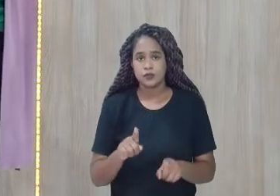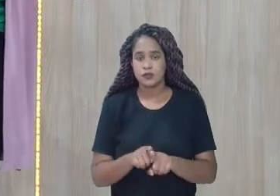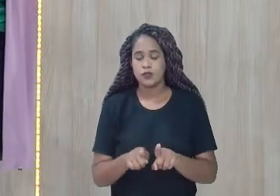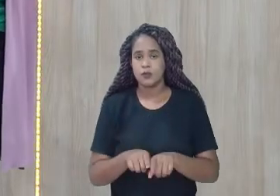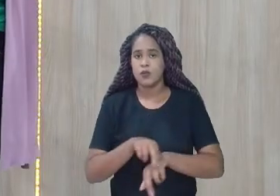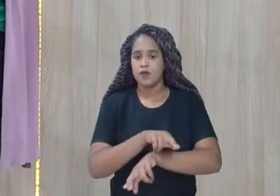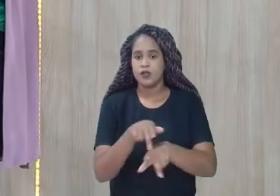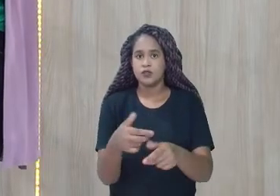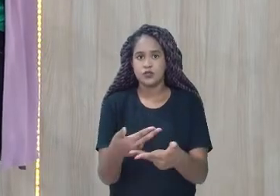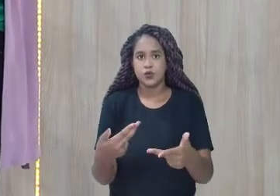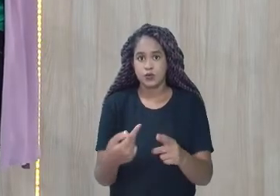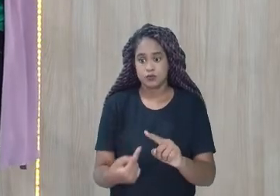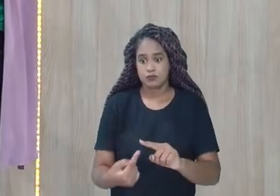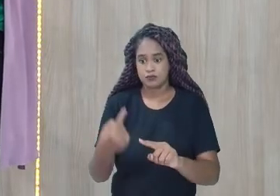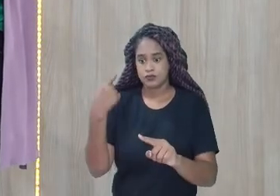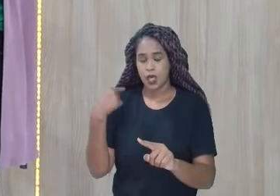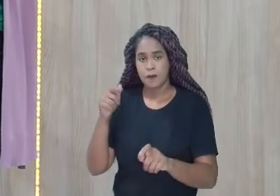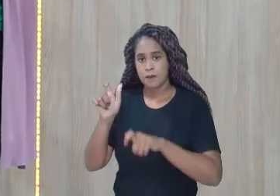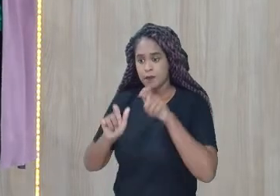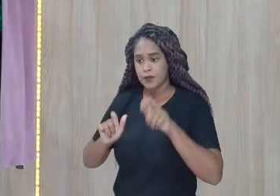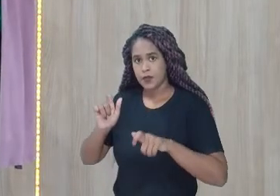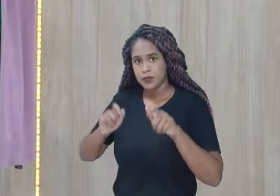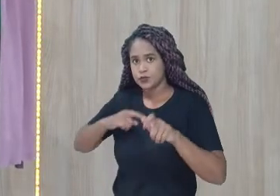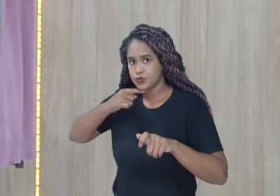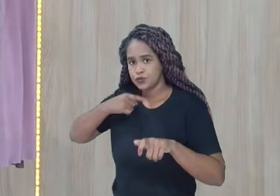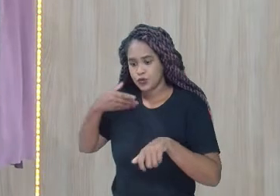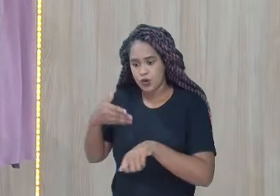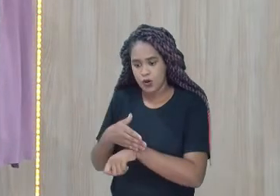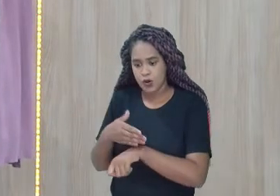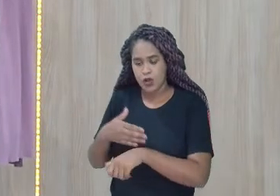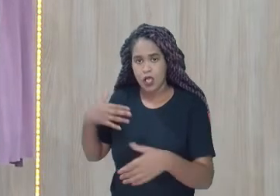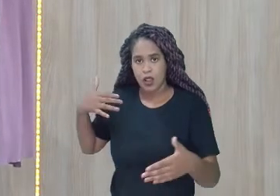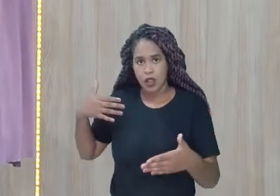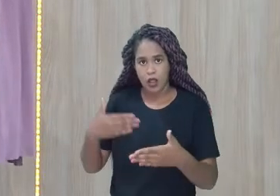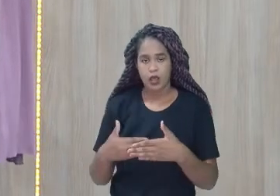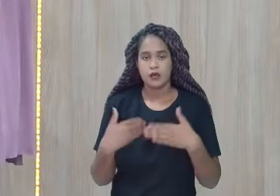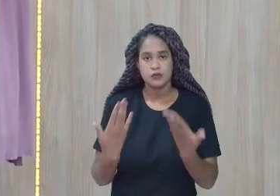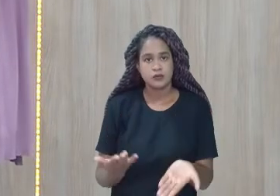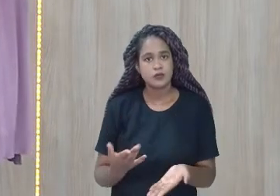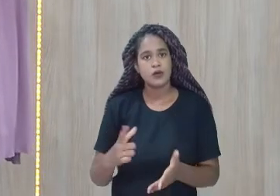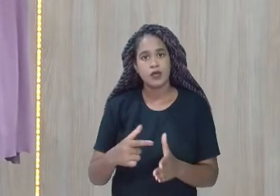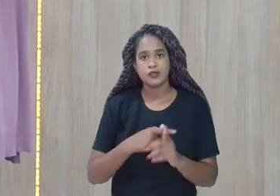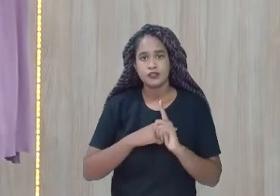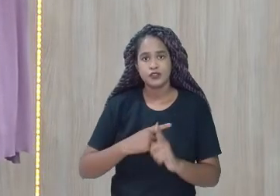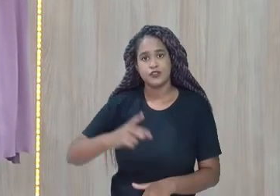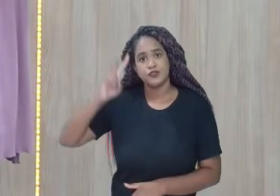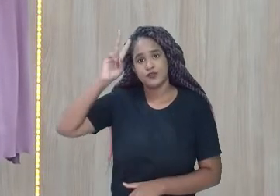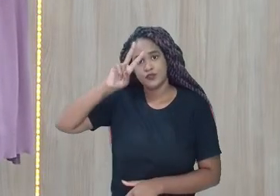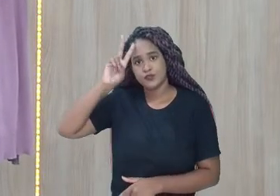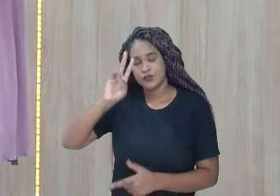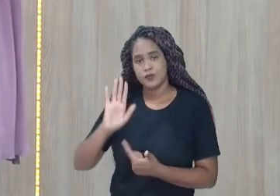no passado, essa política pública de dívida histórica, de acesso, tenta